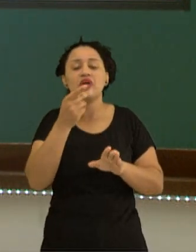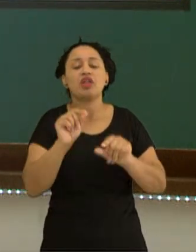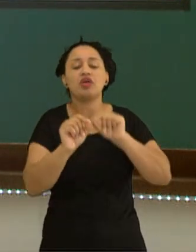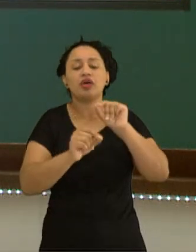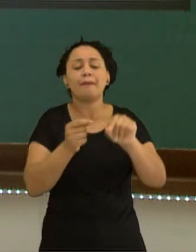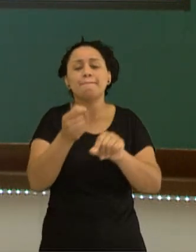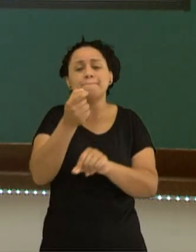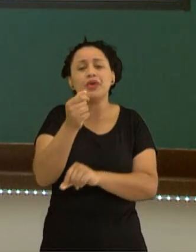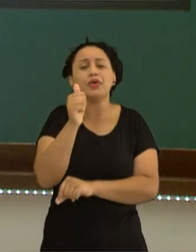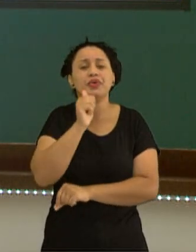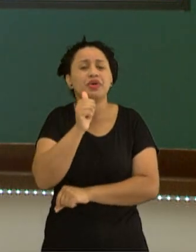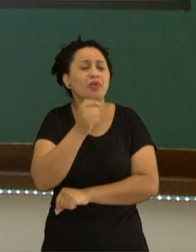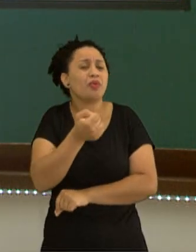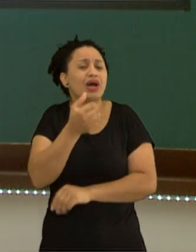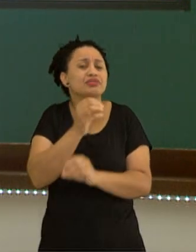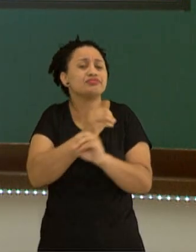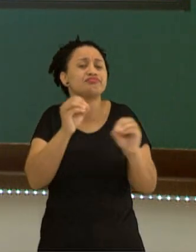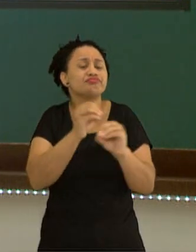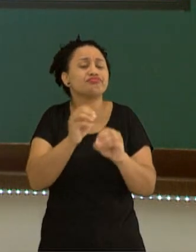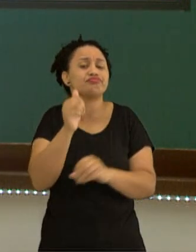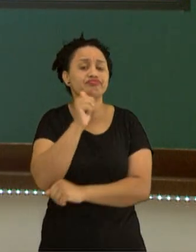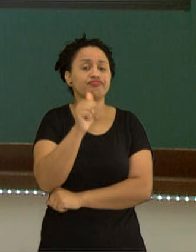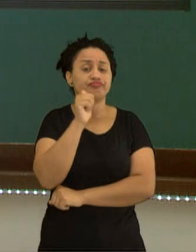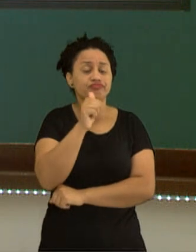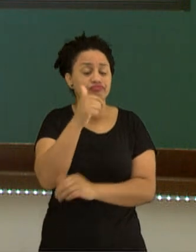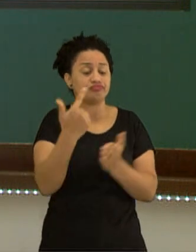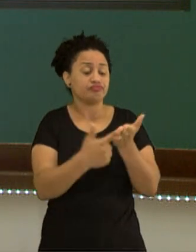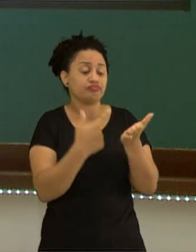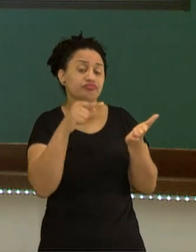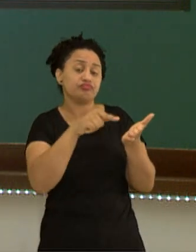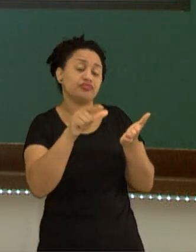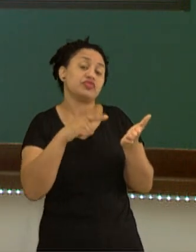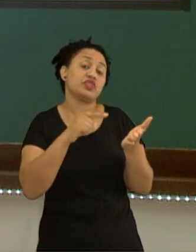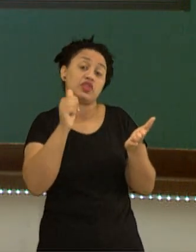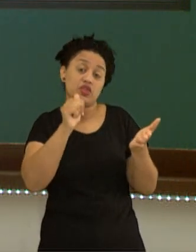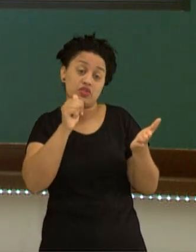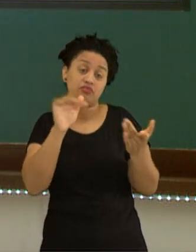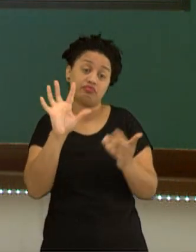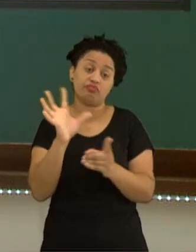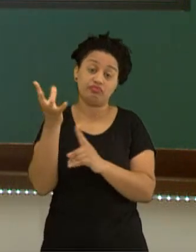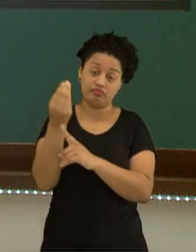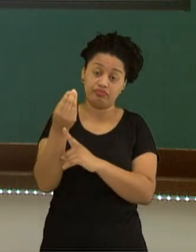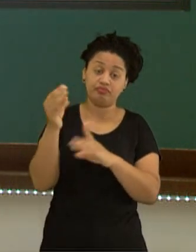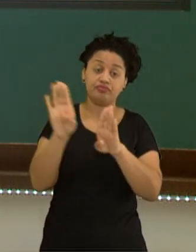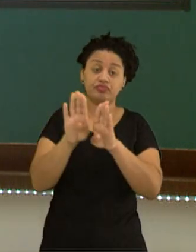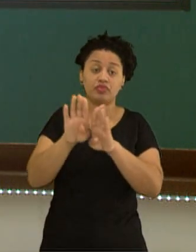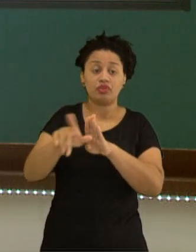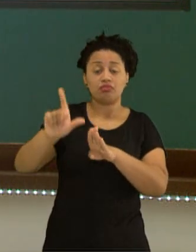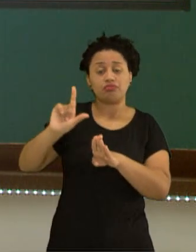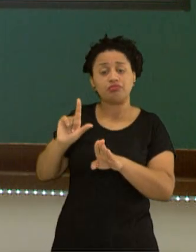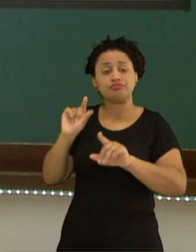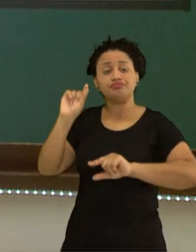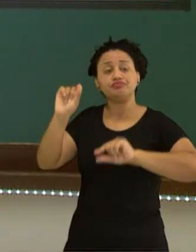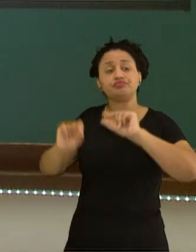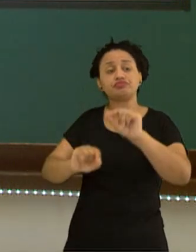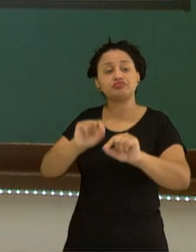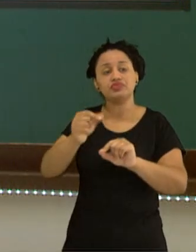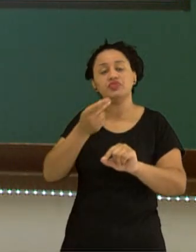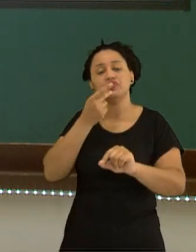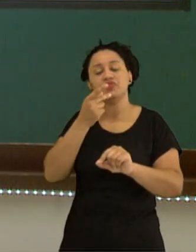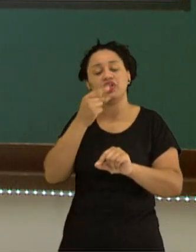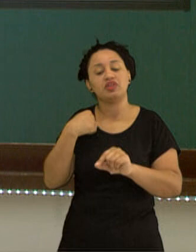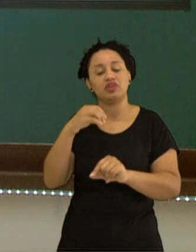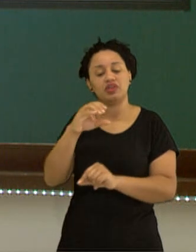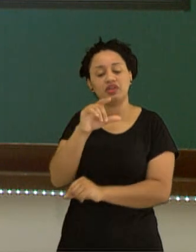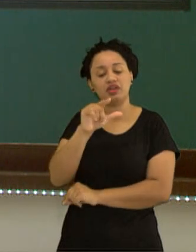sequer fala das mulheres no seu livro, das mulheres artistas. E ainda antes, ela diz que clássico é